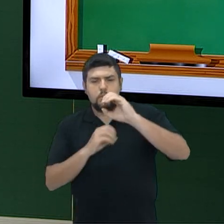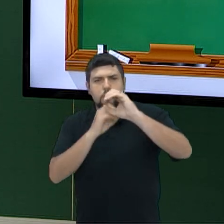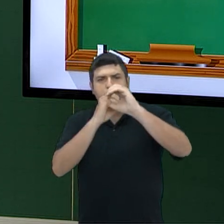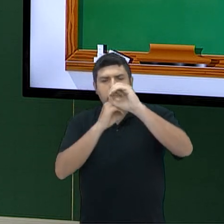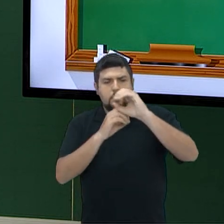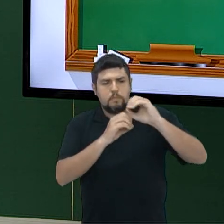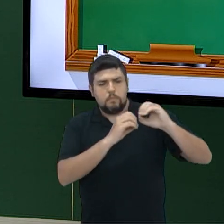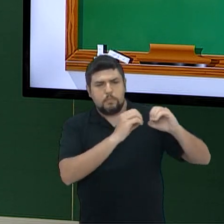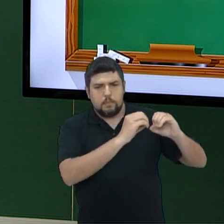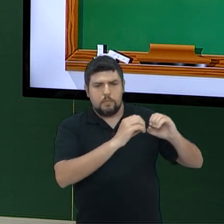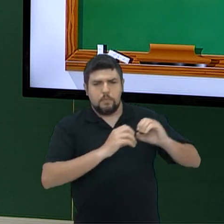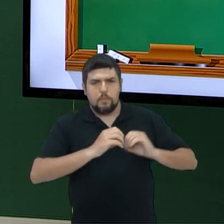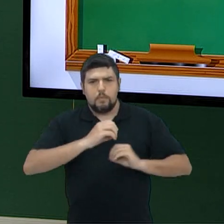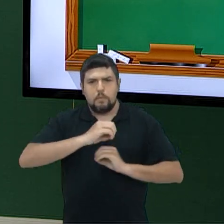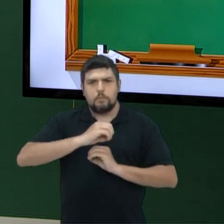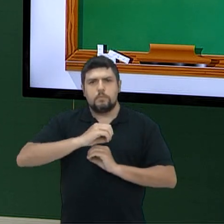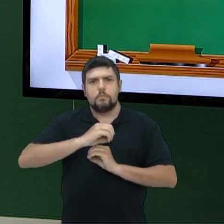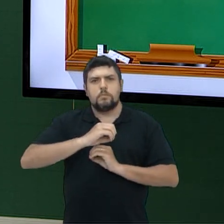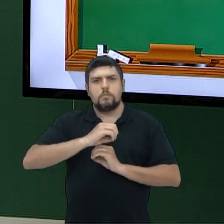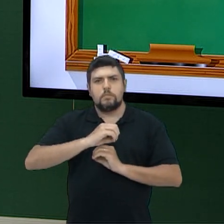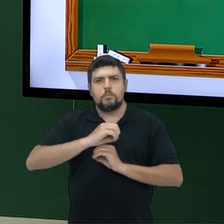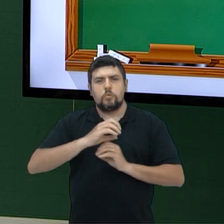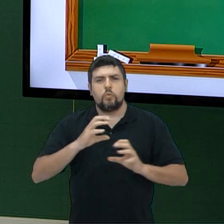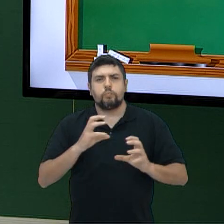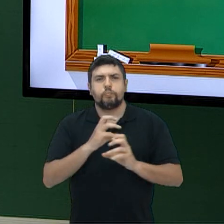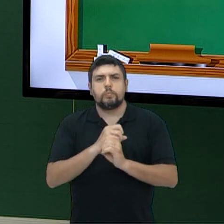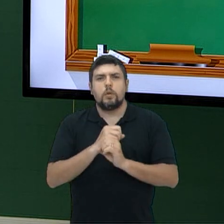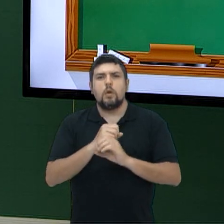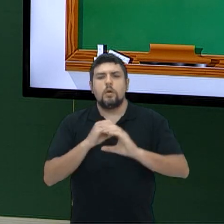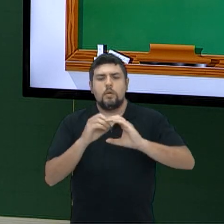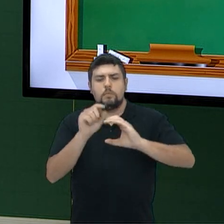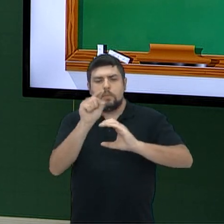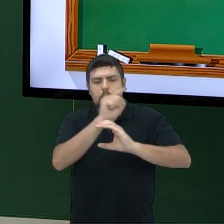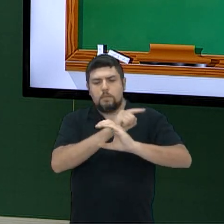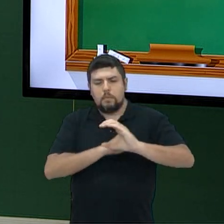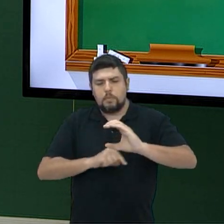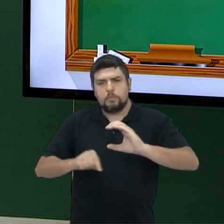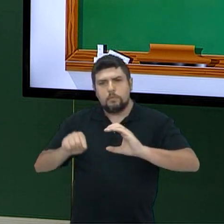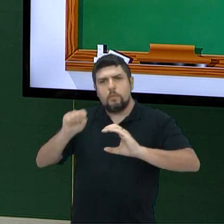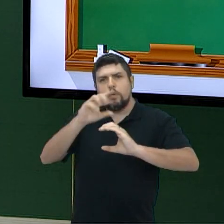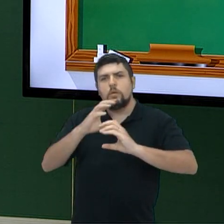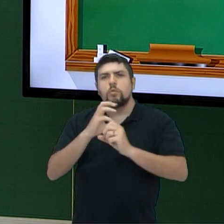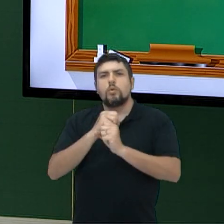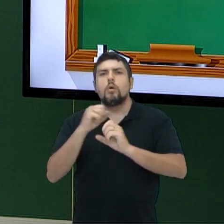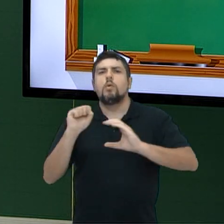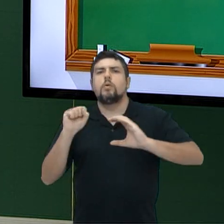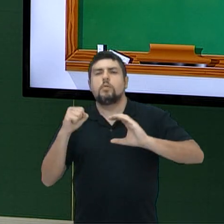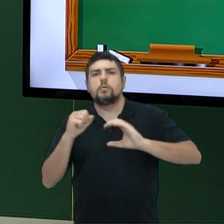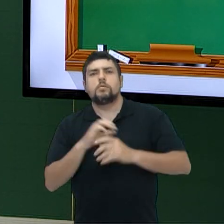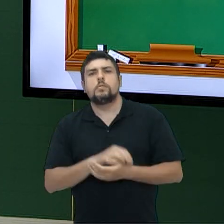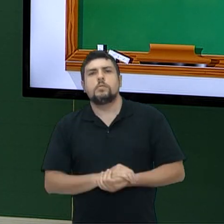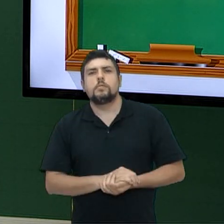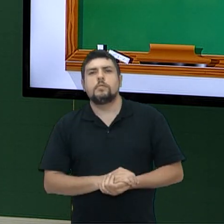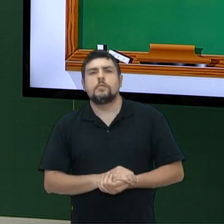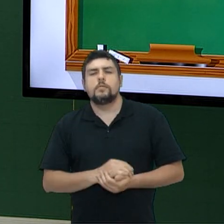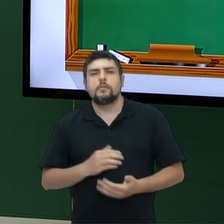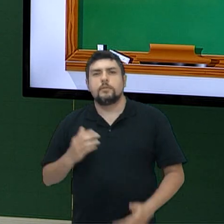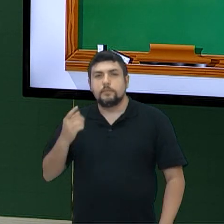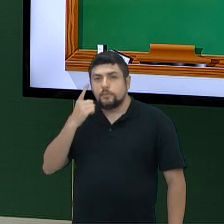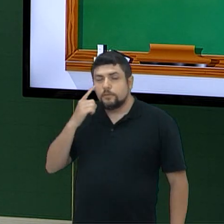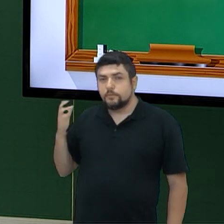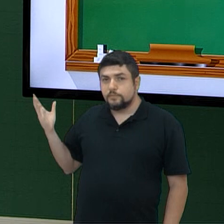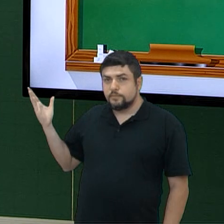4 átomos de hidrogênio. Essa é a fórmula eletrônica. E essa aqui,